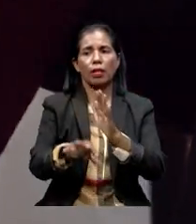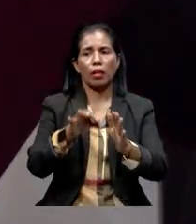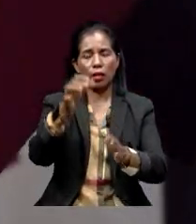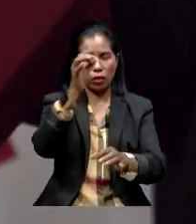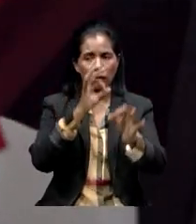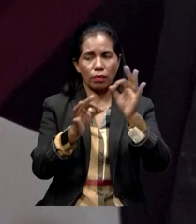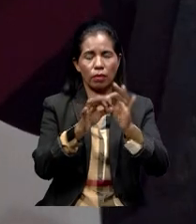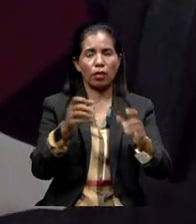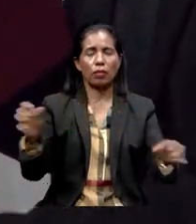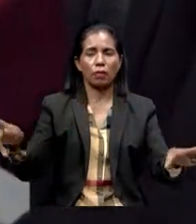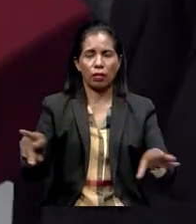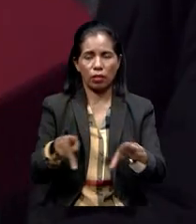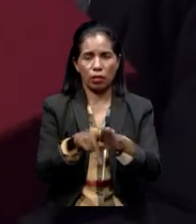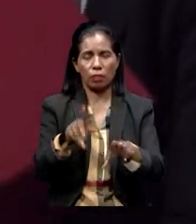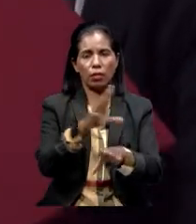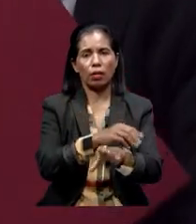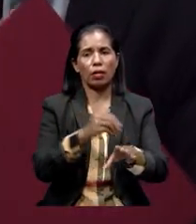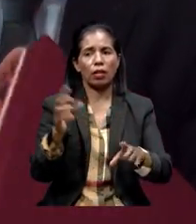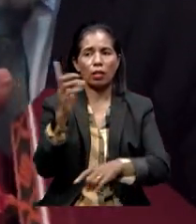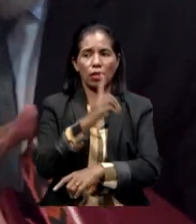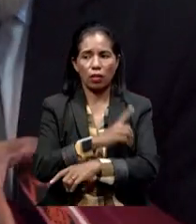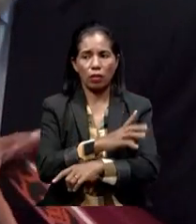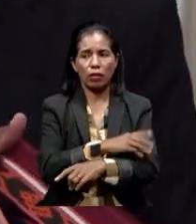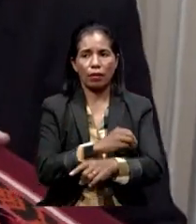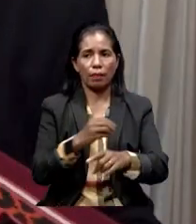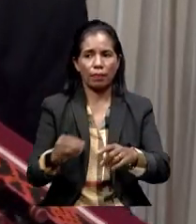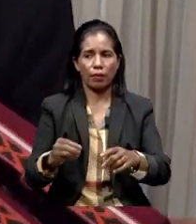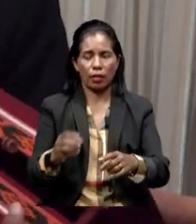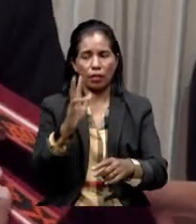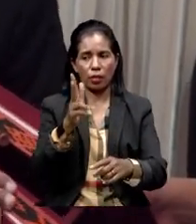convite, ato participa e a cerimônia loron consulta popular,